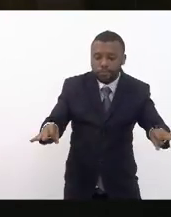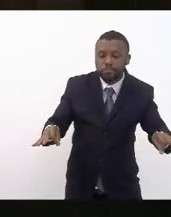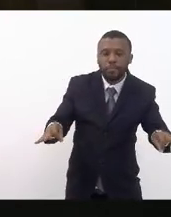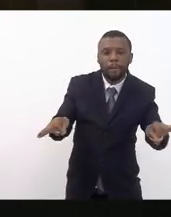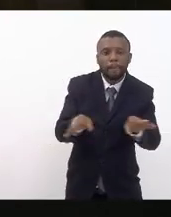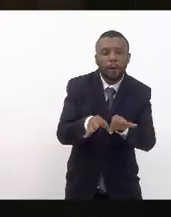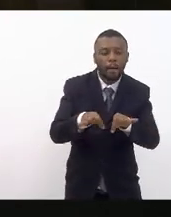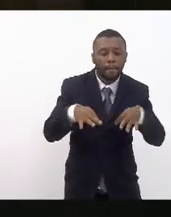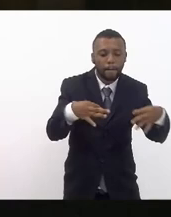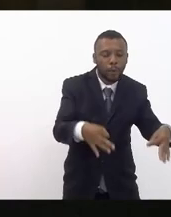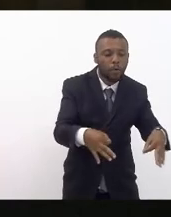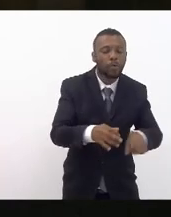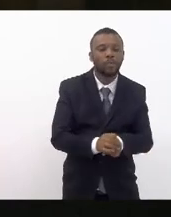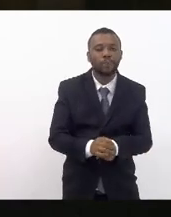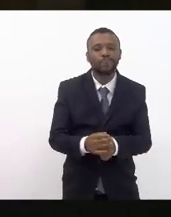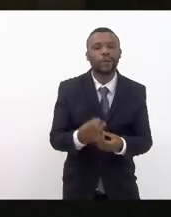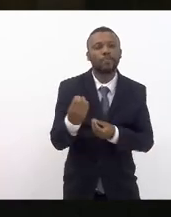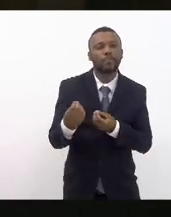biscoitos e vender.